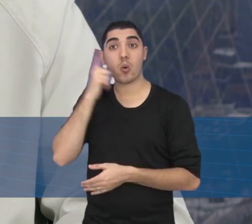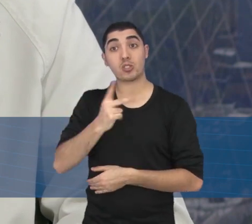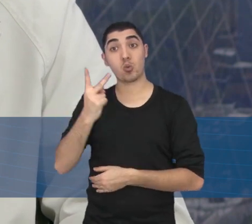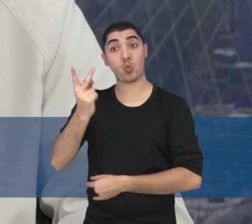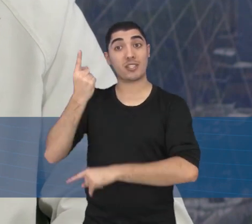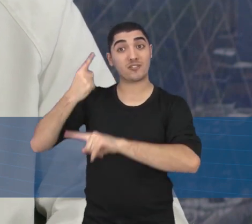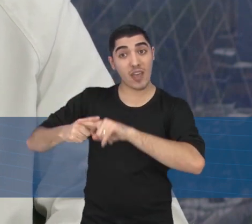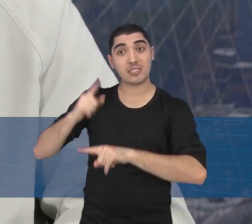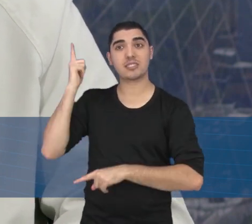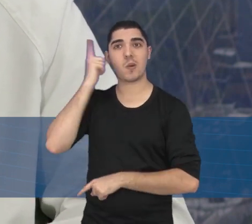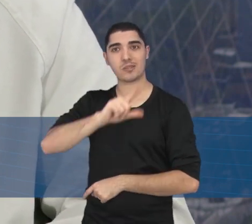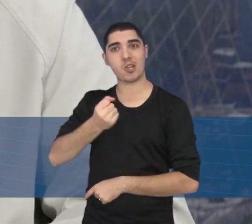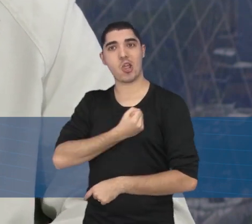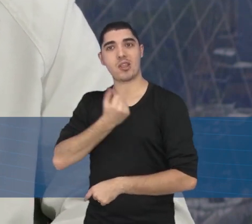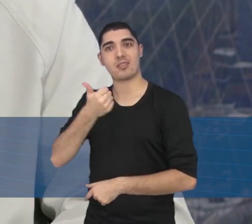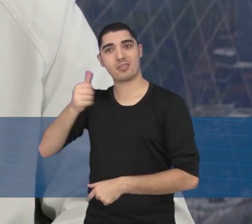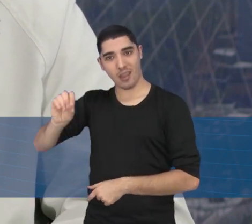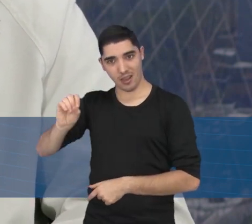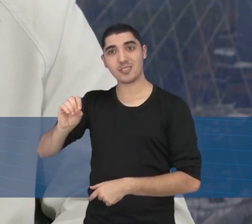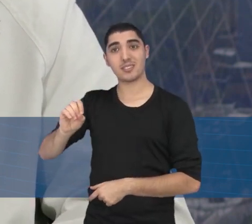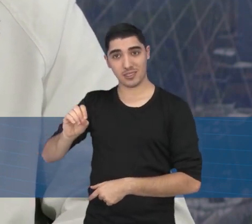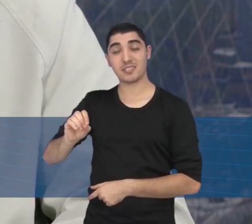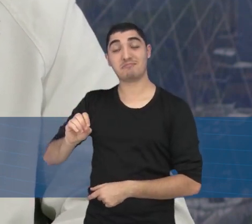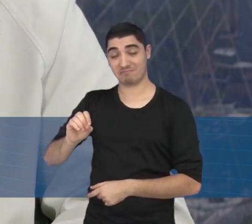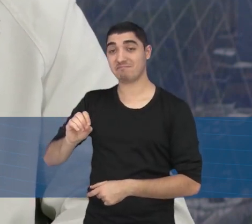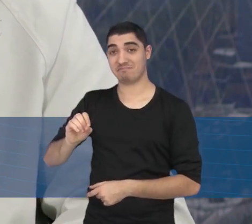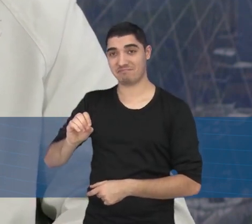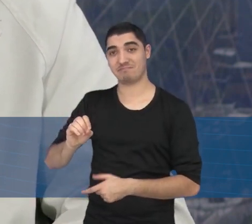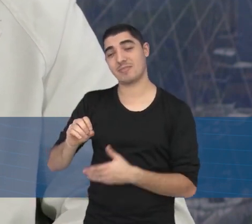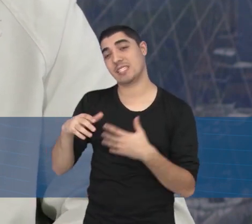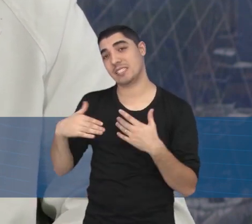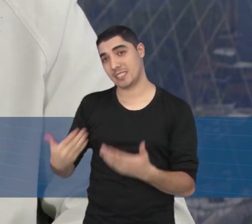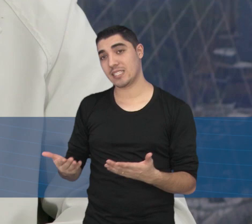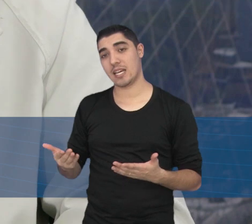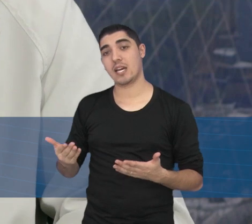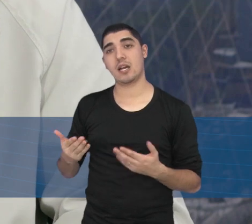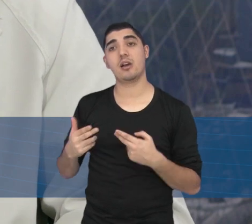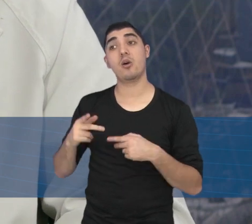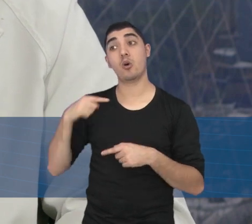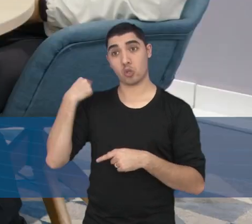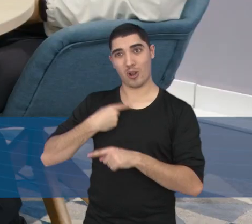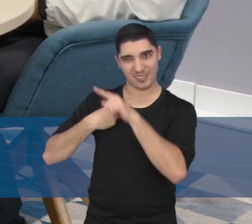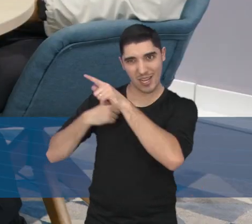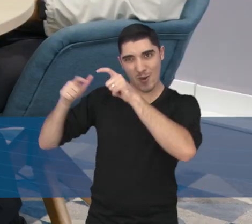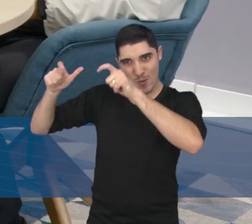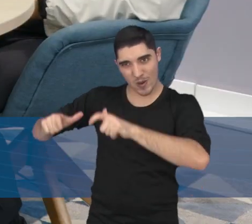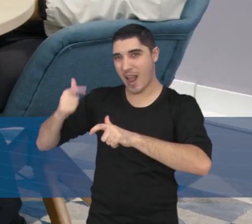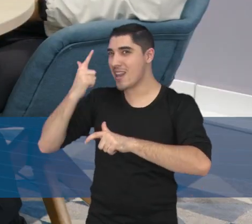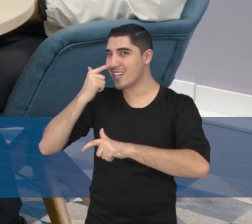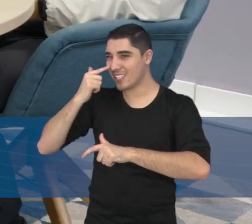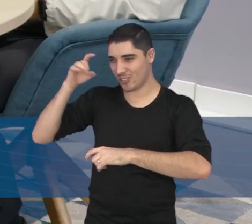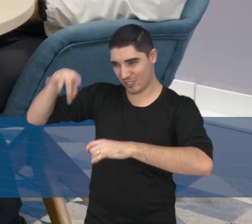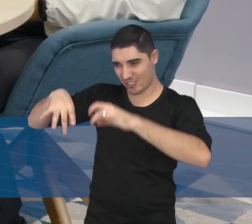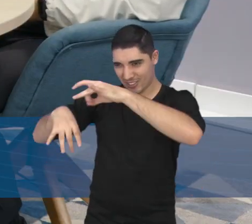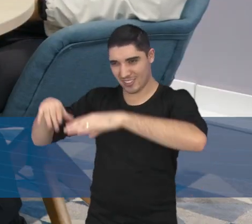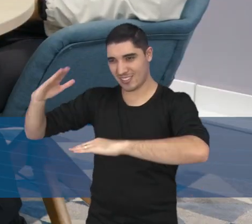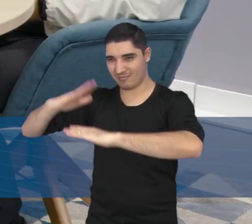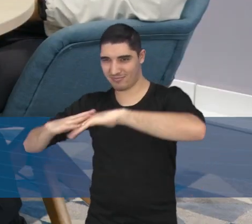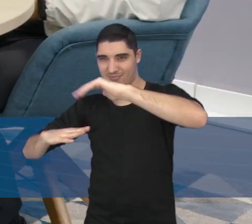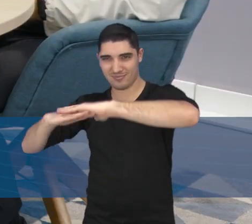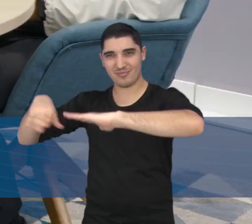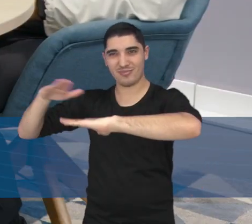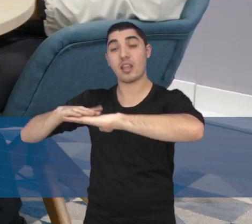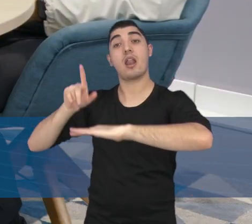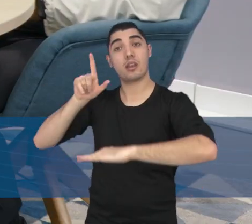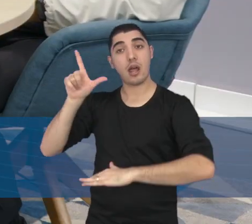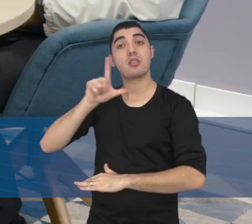nota 10, sendo que agora foram 2 em sequência. E nesse aterro a gente tem, inclusive, esse programa de educação ambiental,